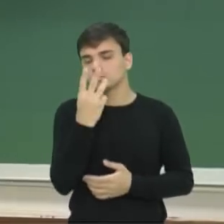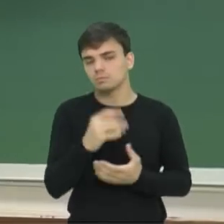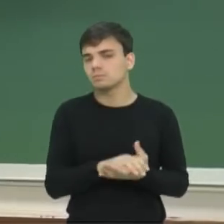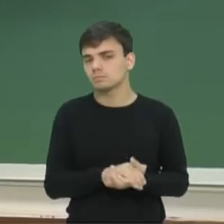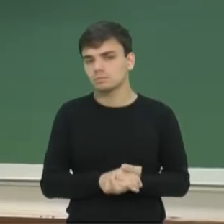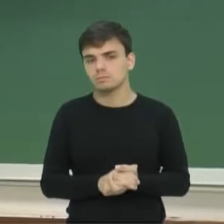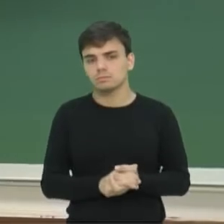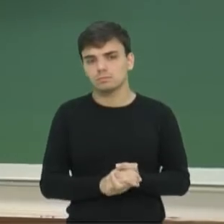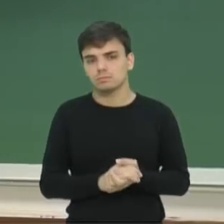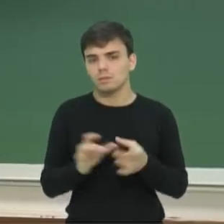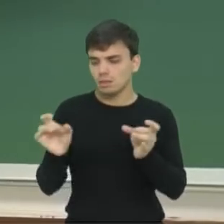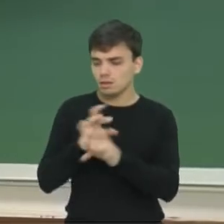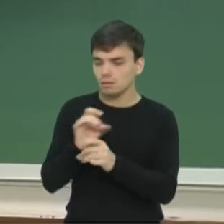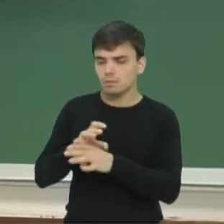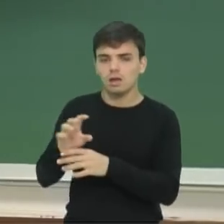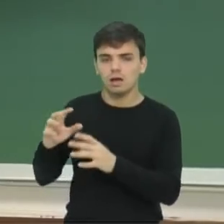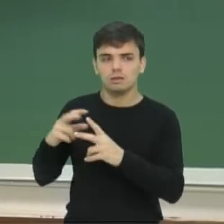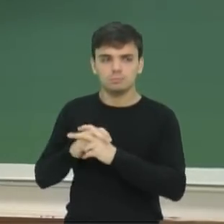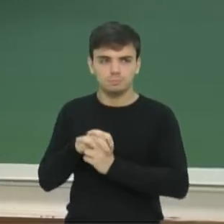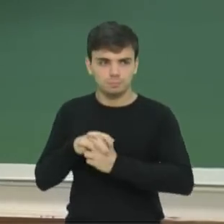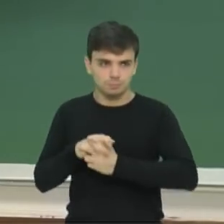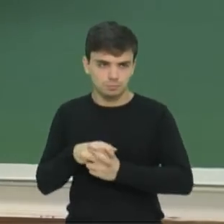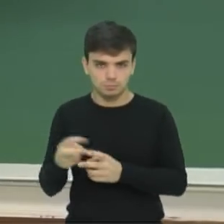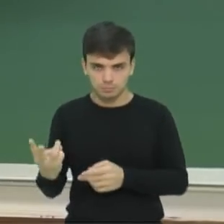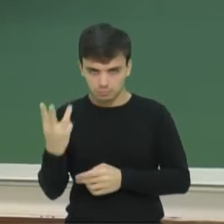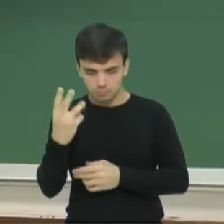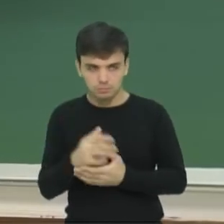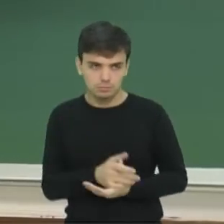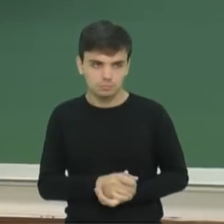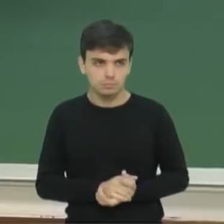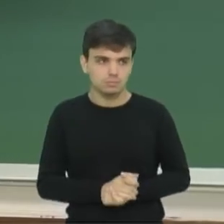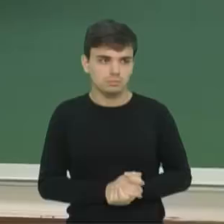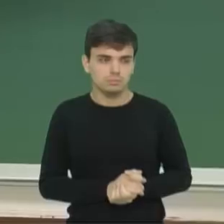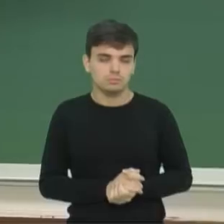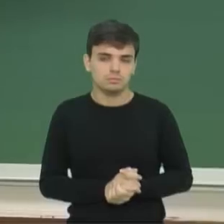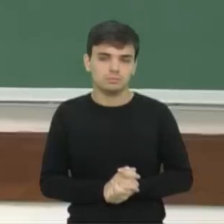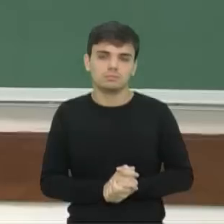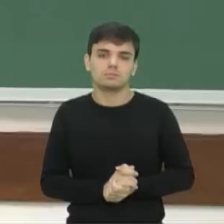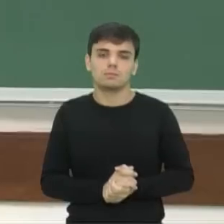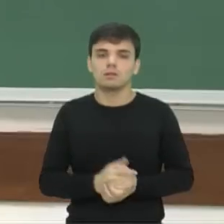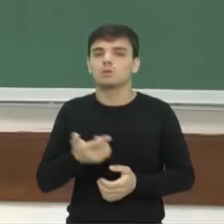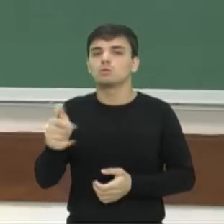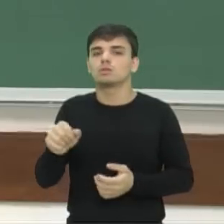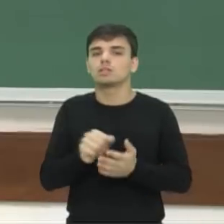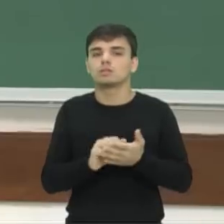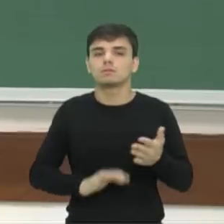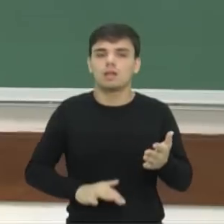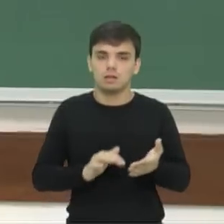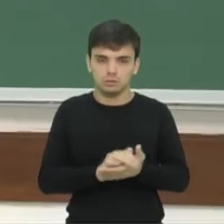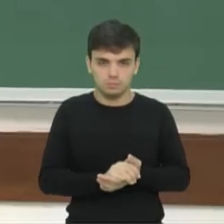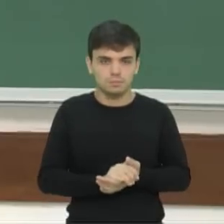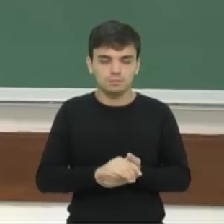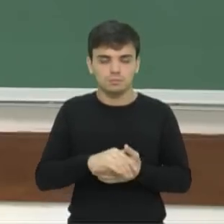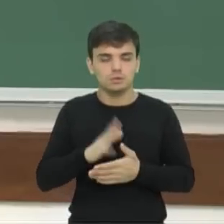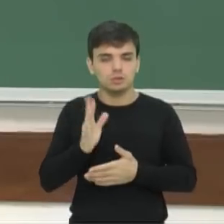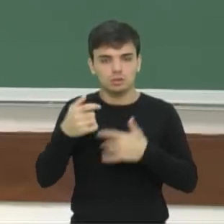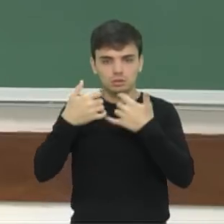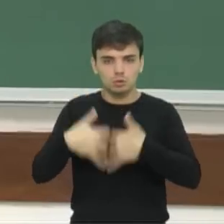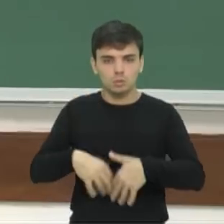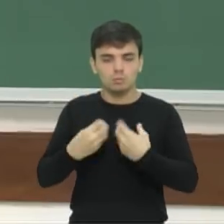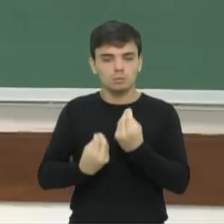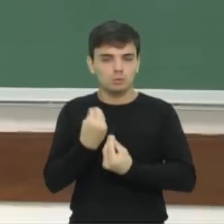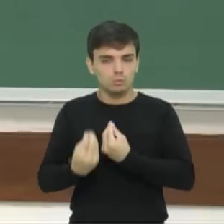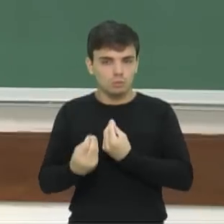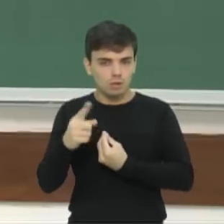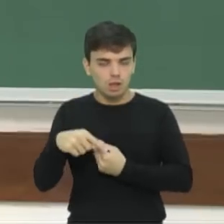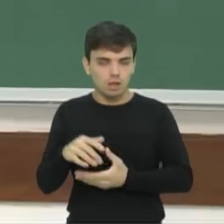vai terminar a luta também, né, vai eliminar o atleta. Bora para mais atividade então? Falamos sobre como que funciona as pontuações